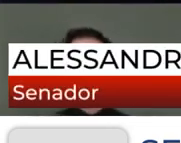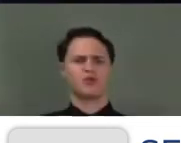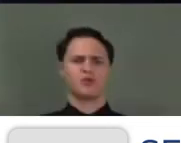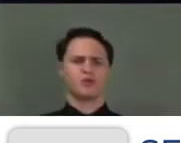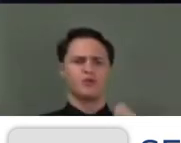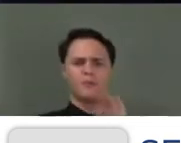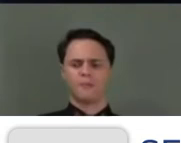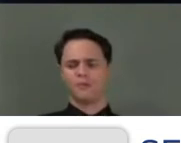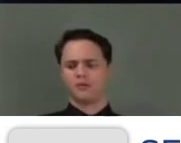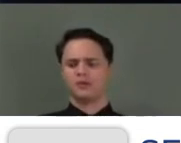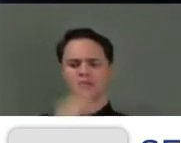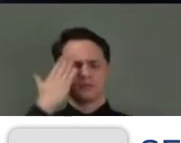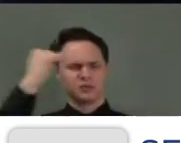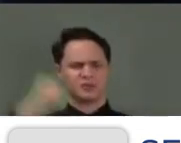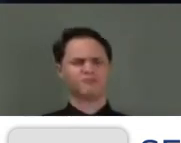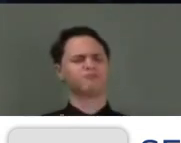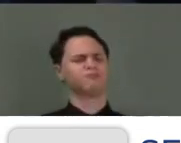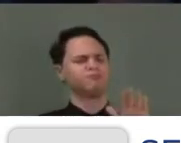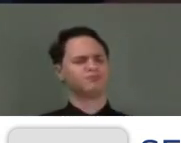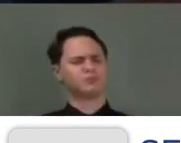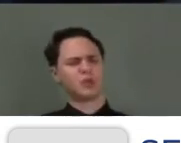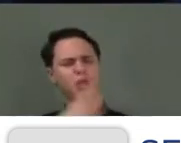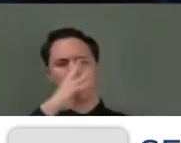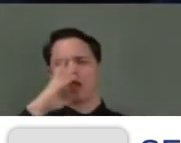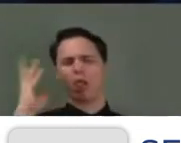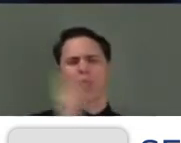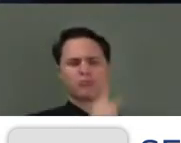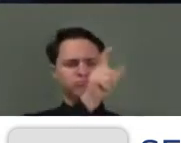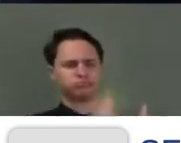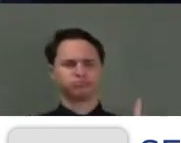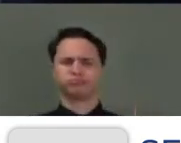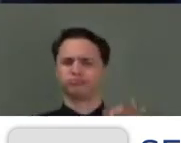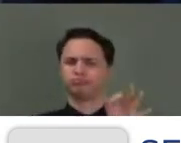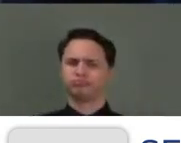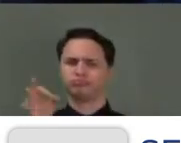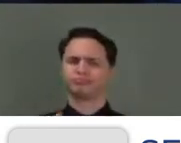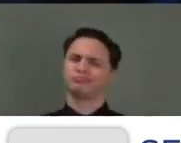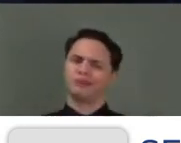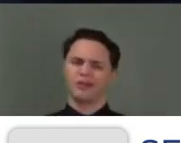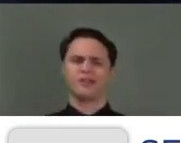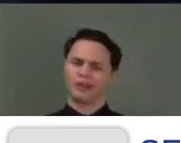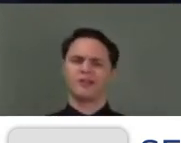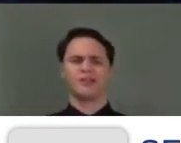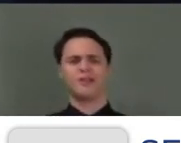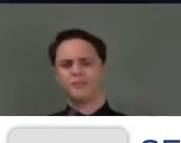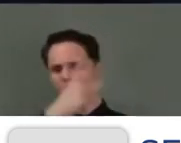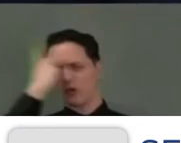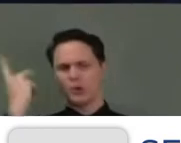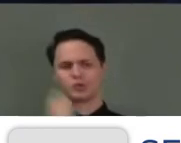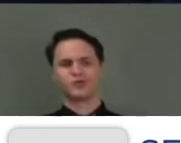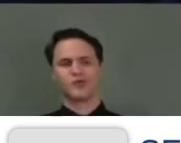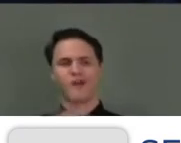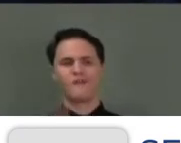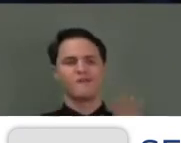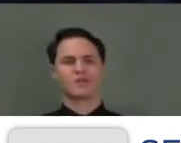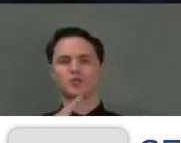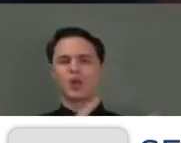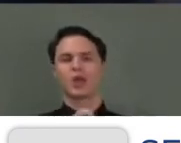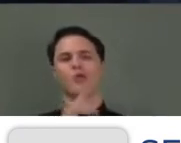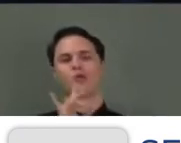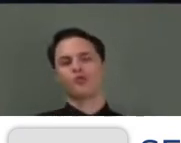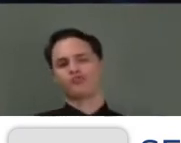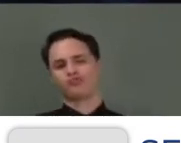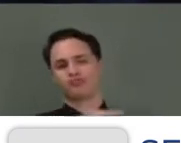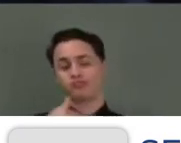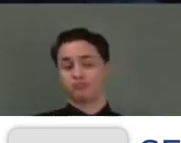necessário que são tantas vezes criminalizados de forma injusta e pouco reconhecidos pela sociedade em outro trecho Vieira